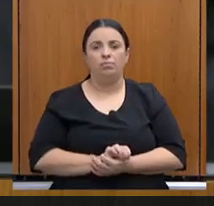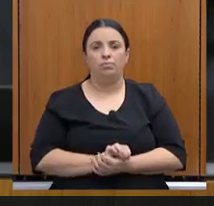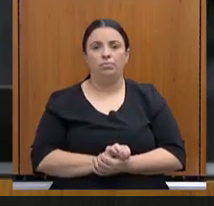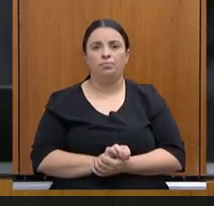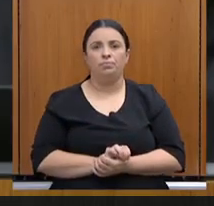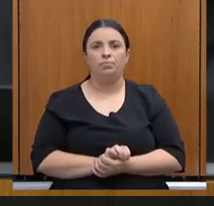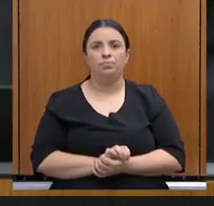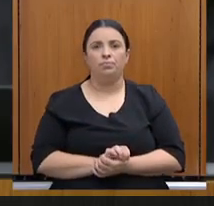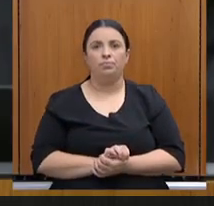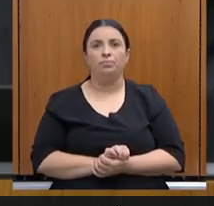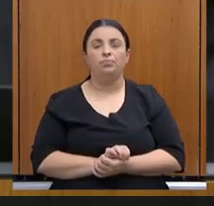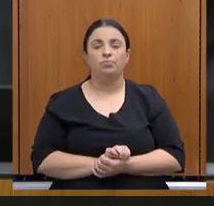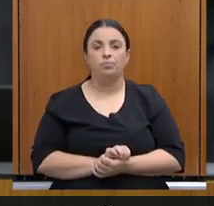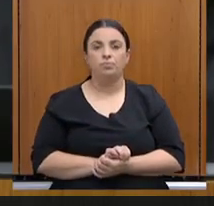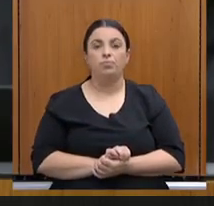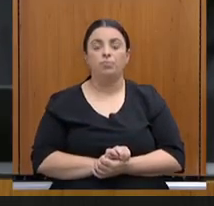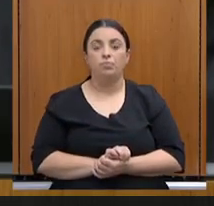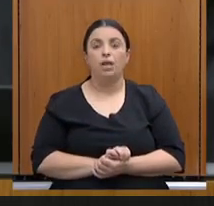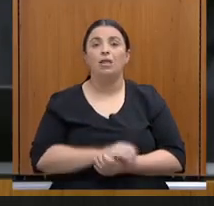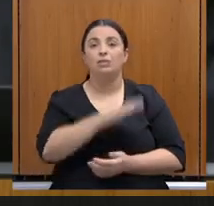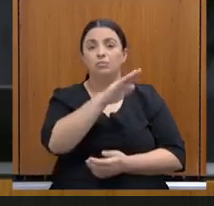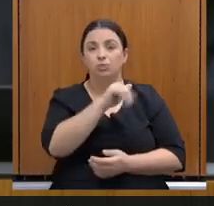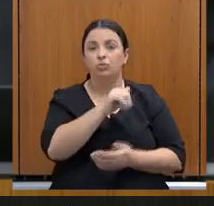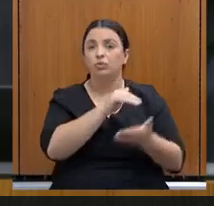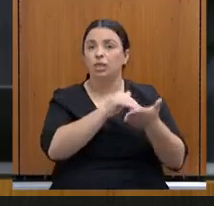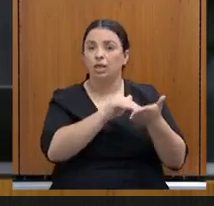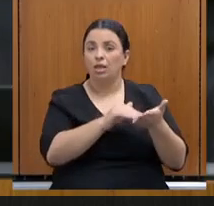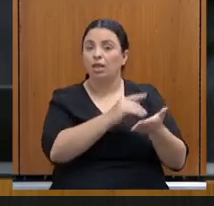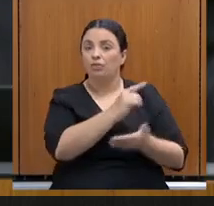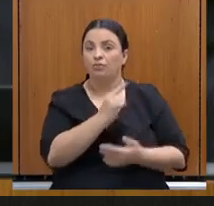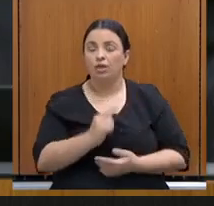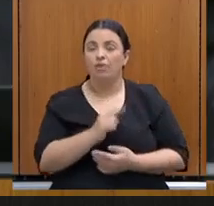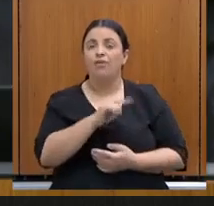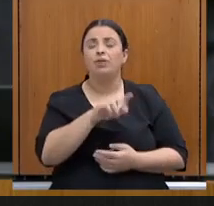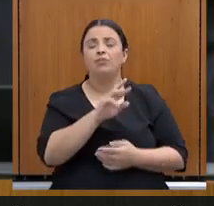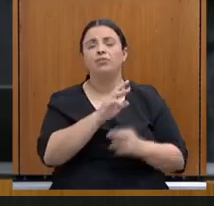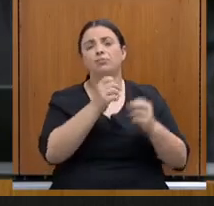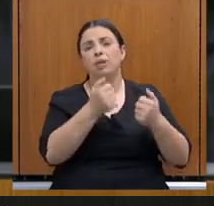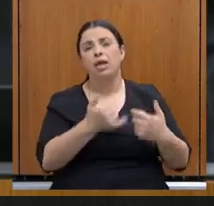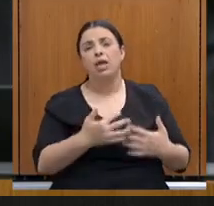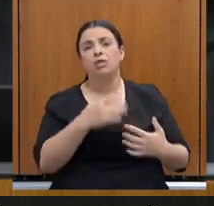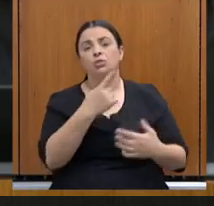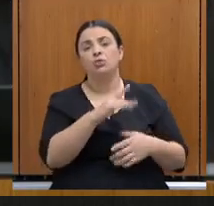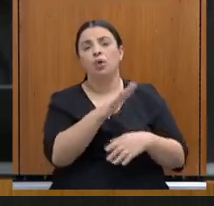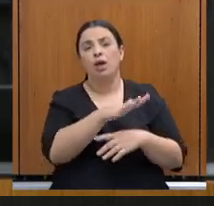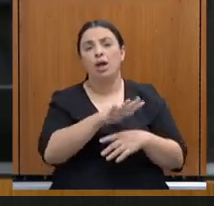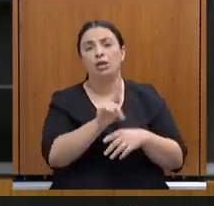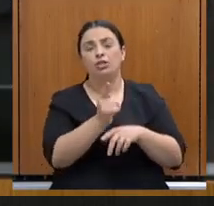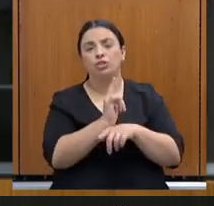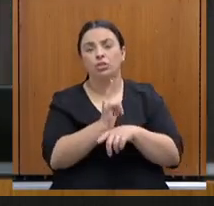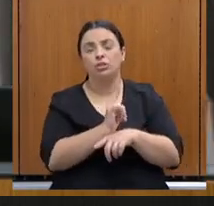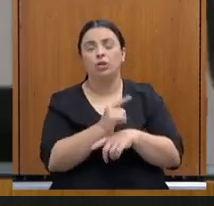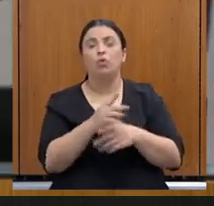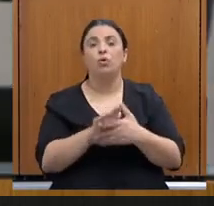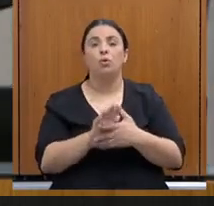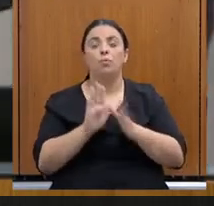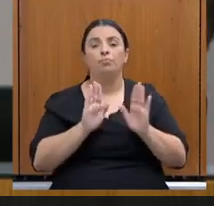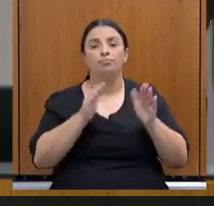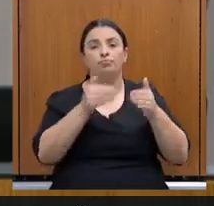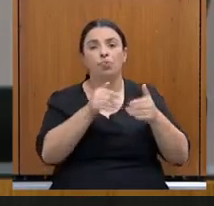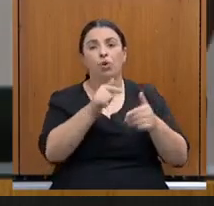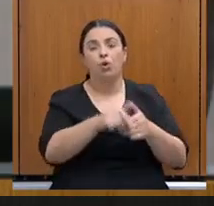As autoridades convocadas informarão sobre a gestão das suas áreas, com destaque para as ações adotadas para o